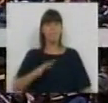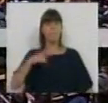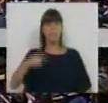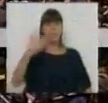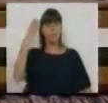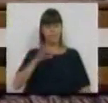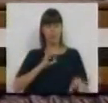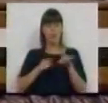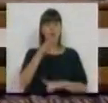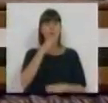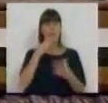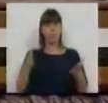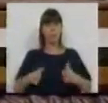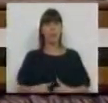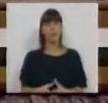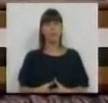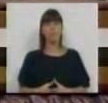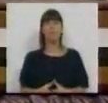Sr. Presidente, senhoras e senhores deputados,